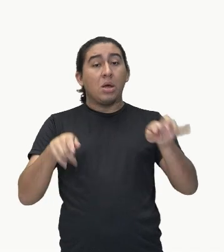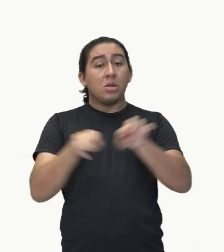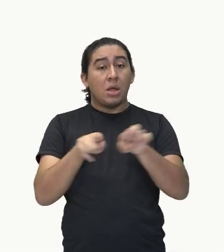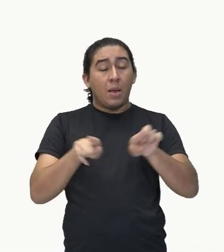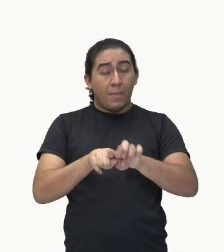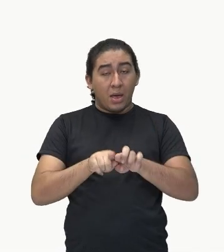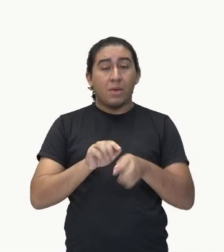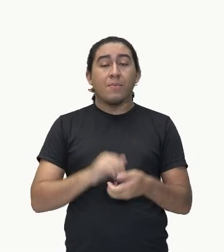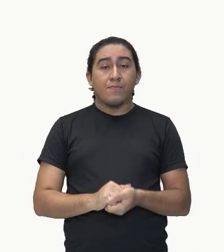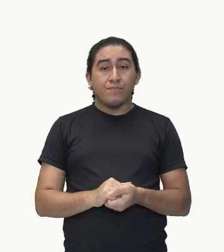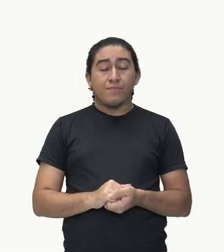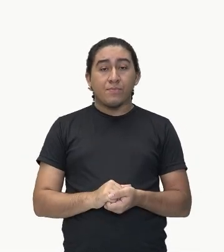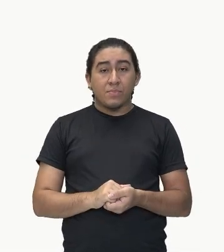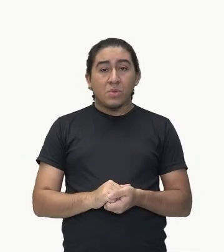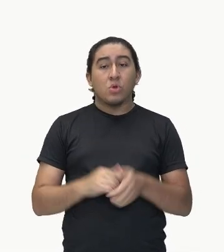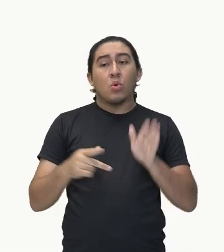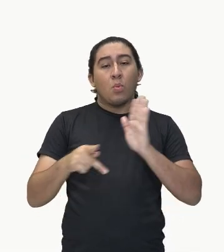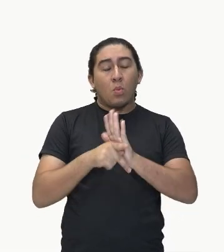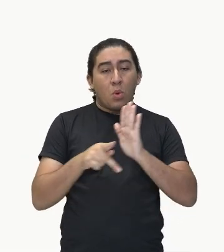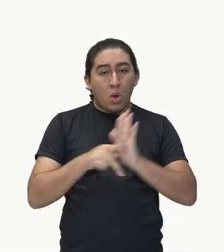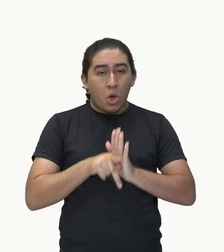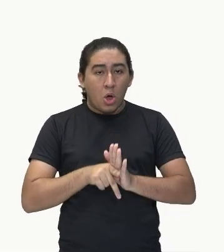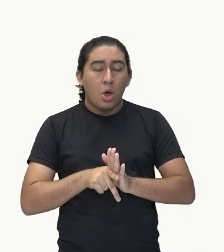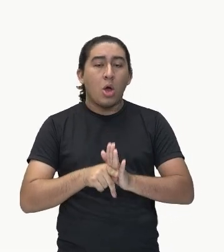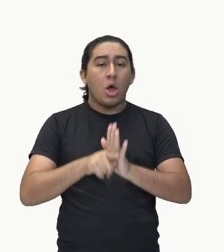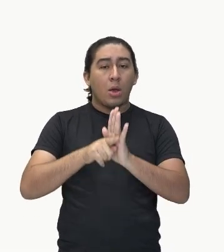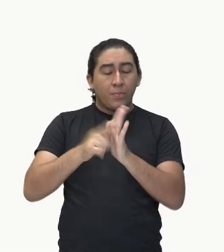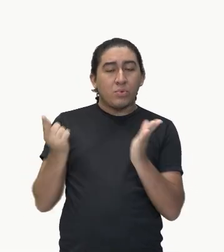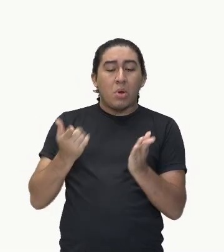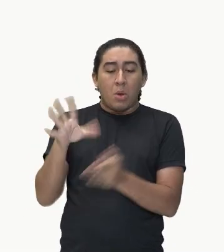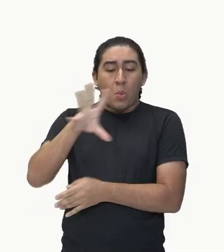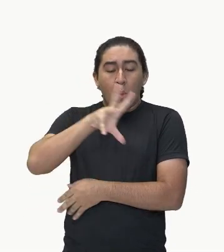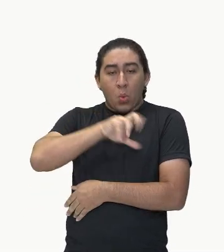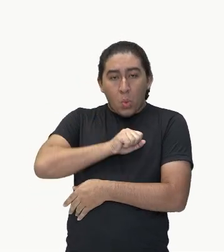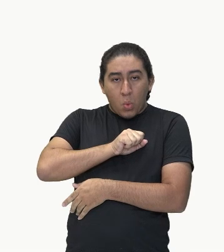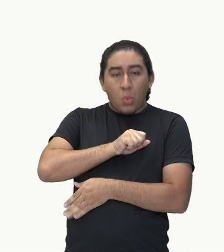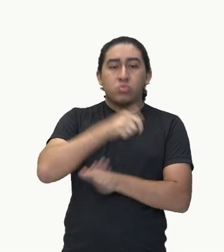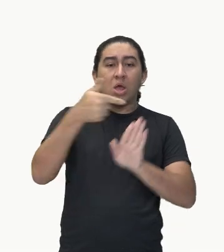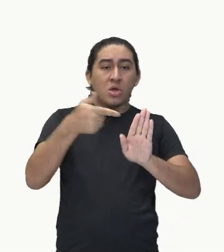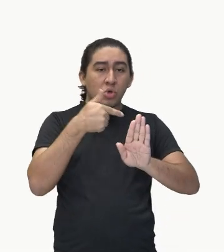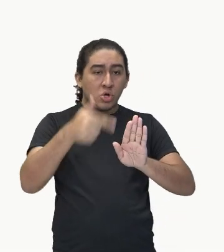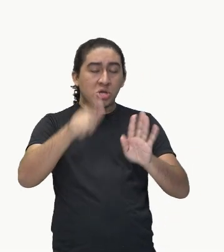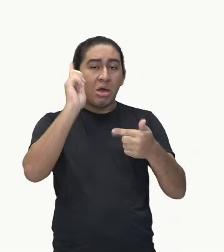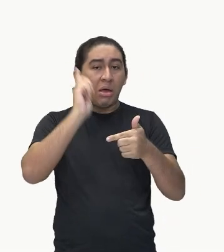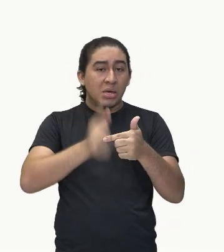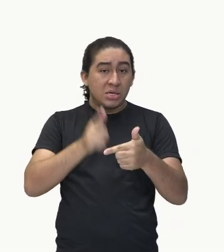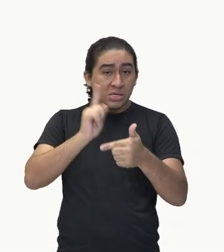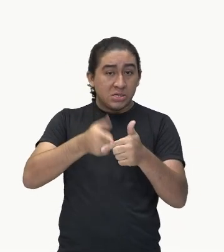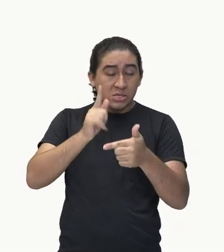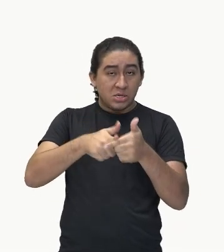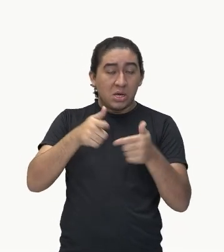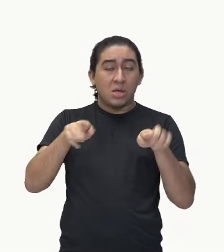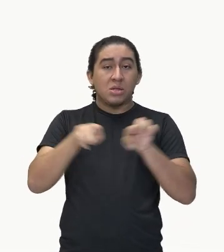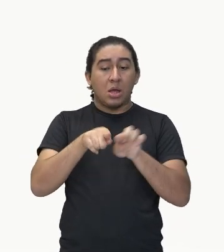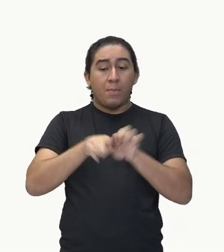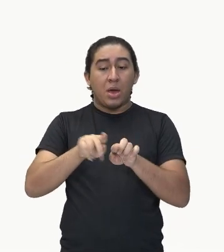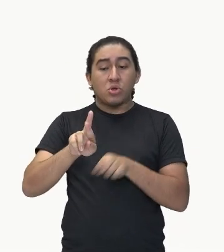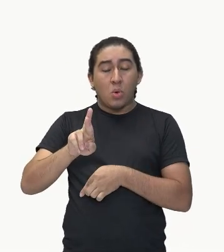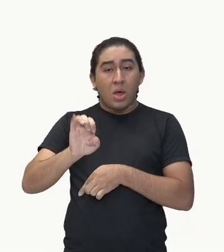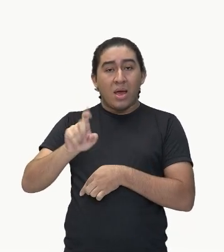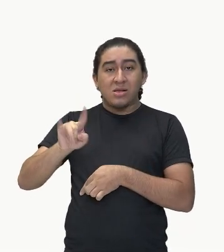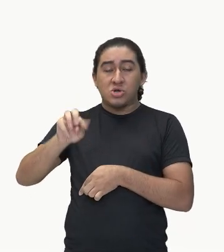justiça, do socialismo, do amor, da ironia crítica e do realismo. É